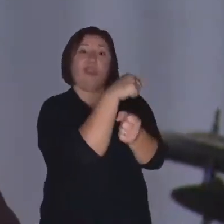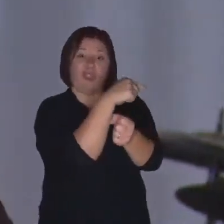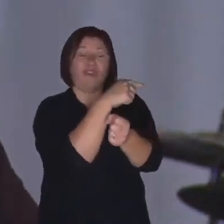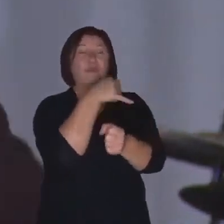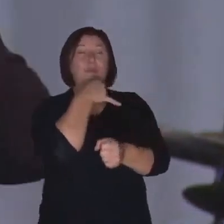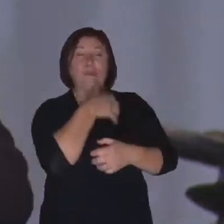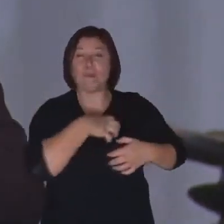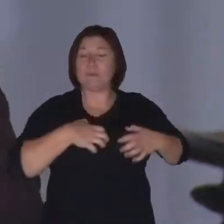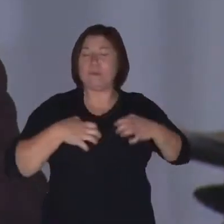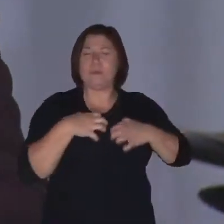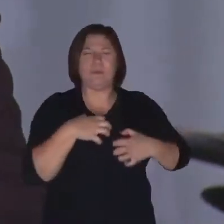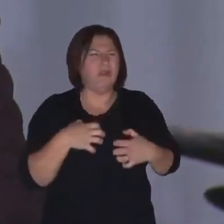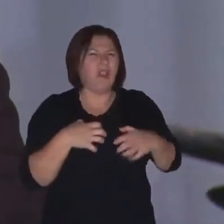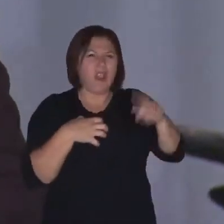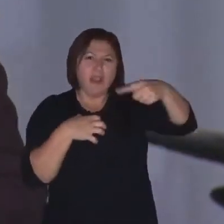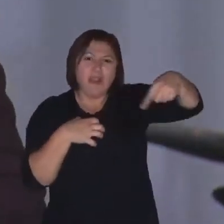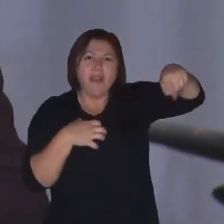gente cantar uma música nossa.